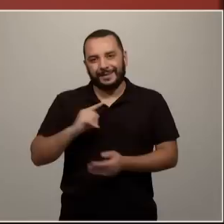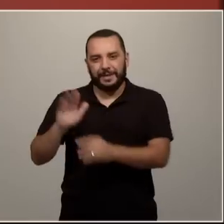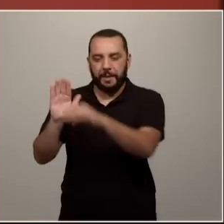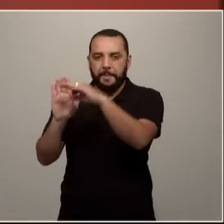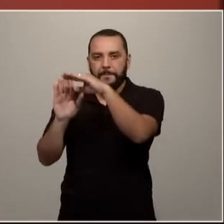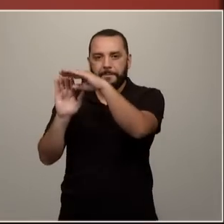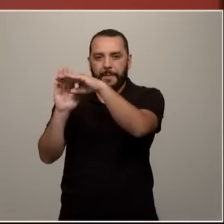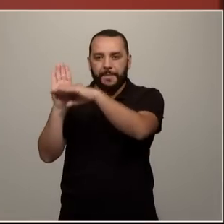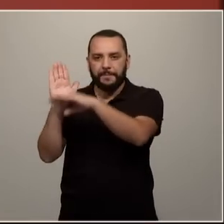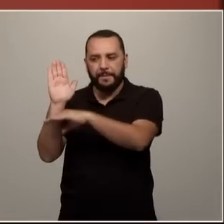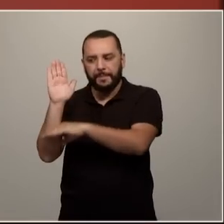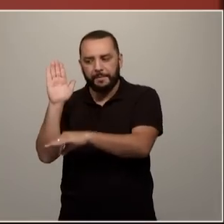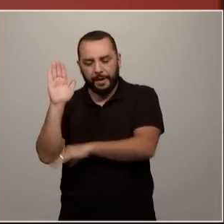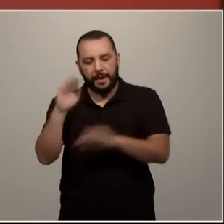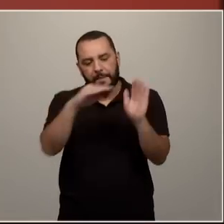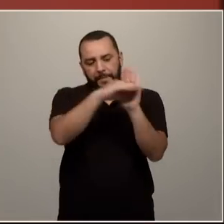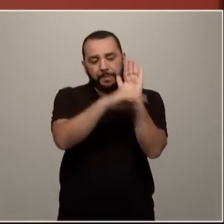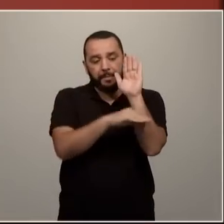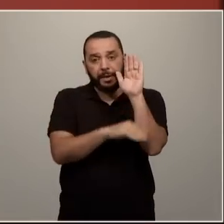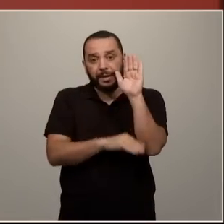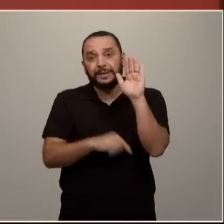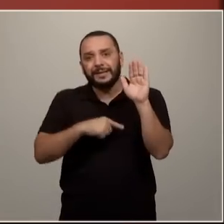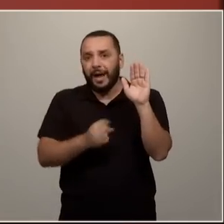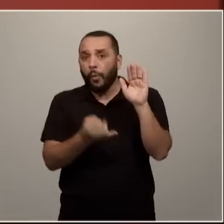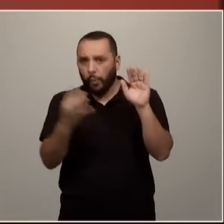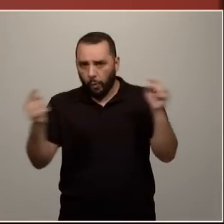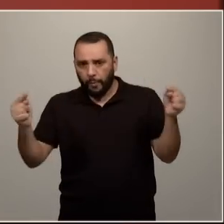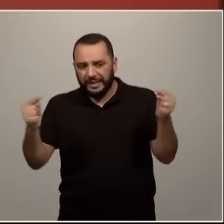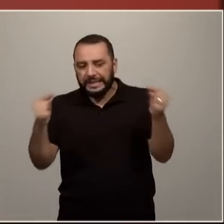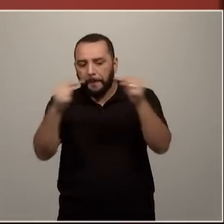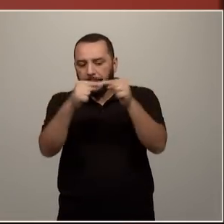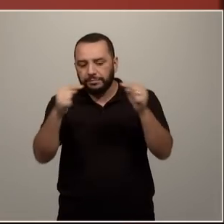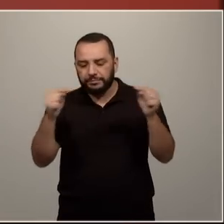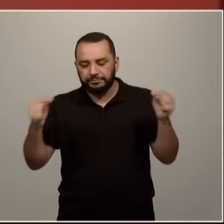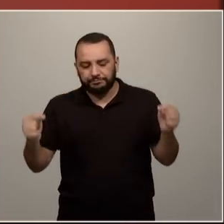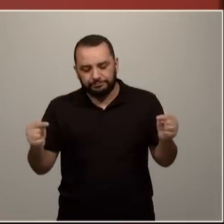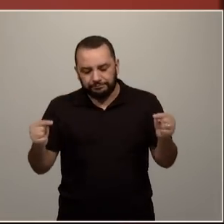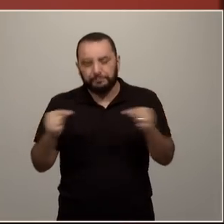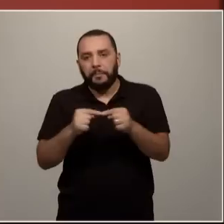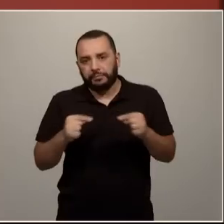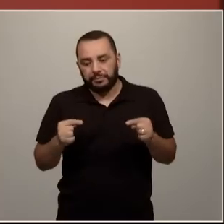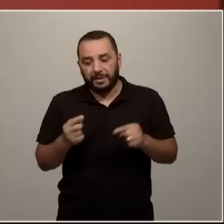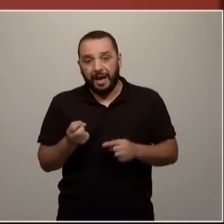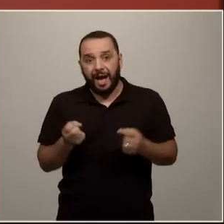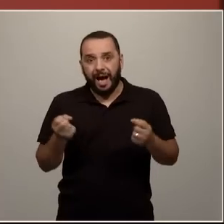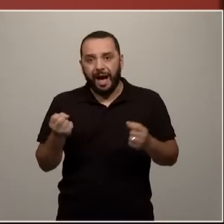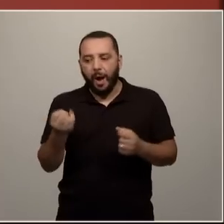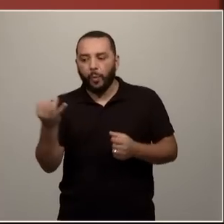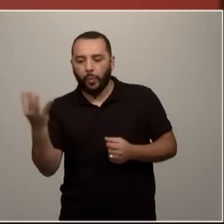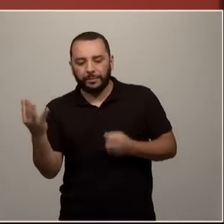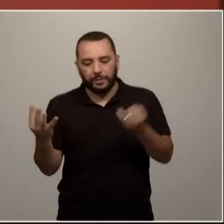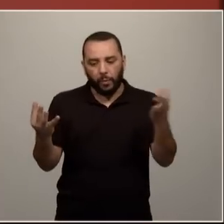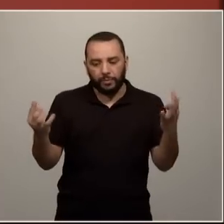comum, então há muita coisa que nós vamos discutir hoje que pode interessar a alunos de outros cursos, inclusive.